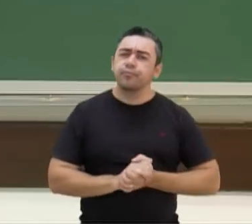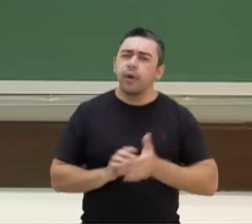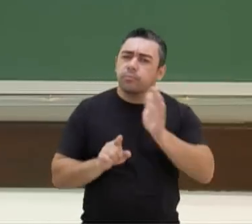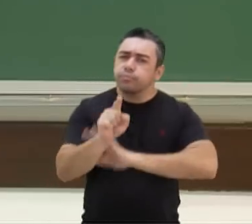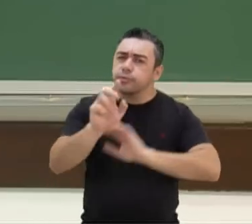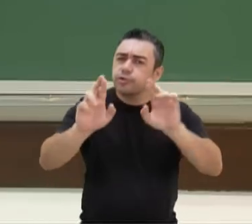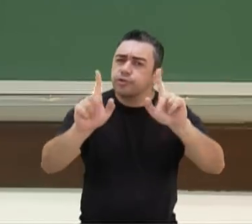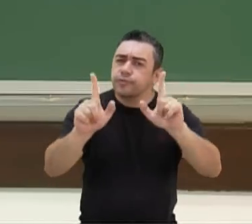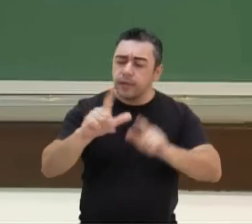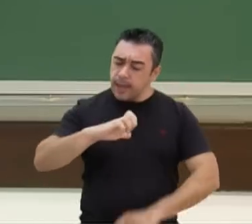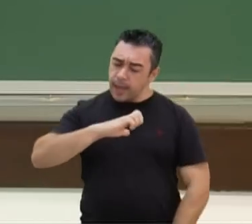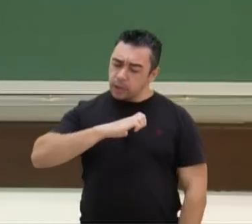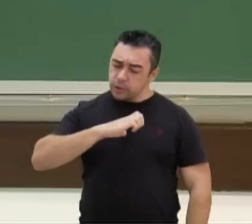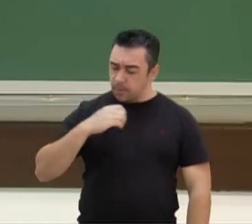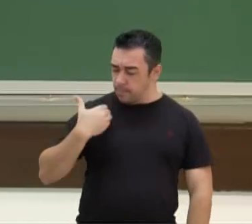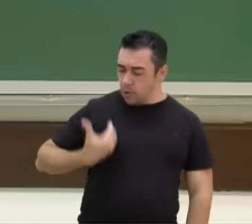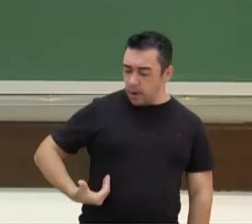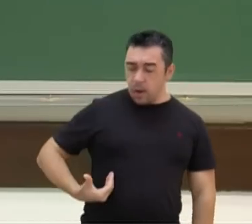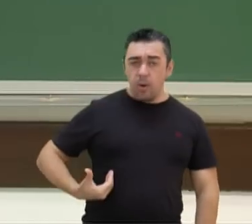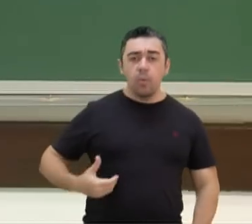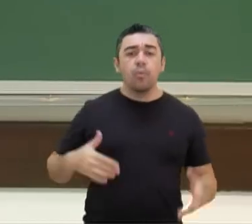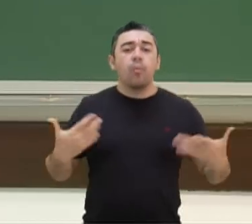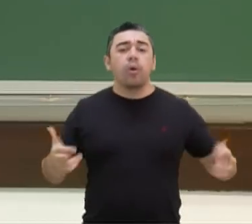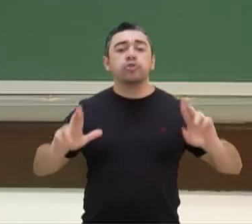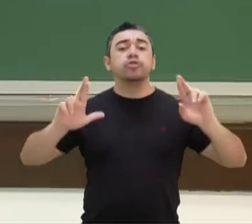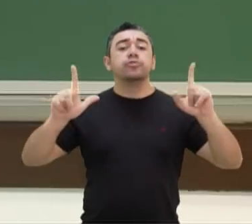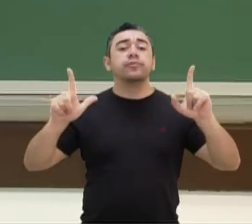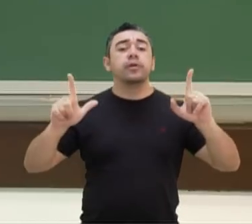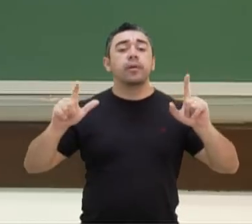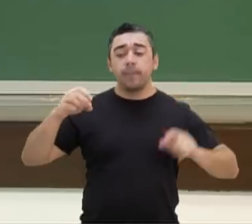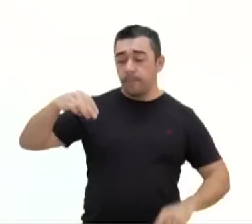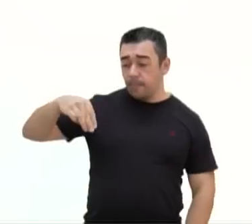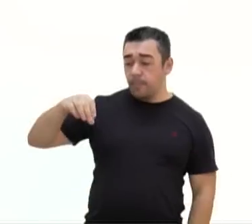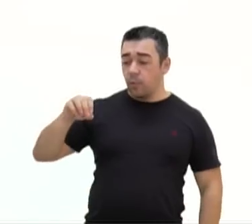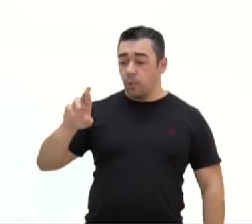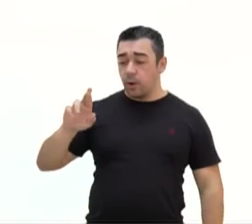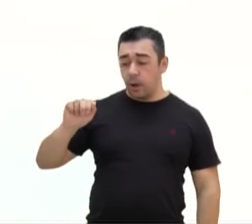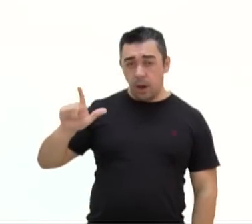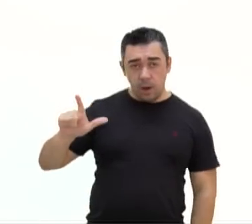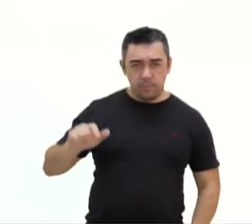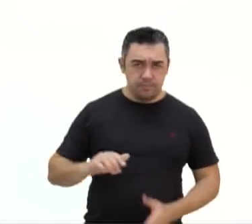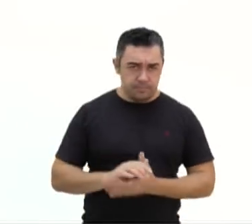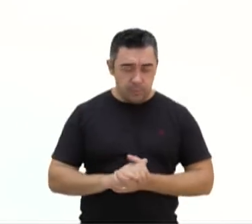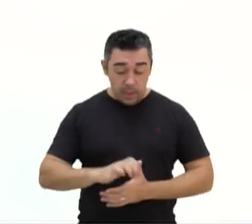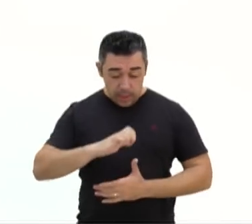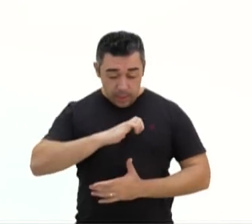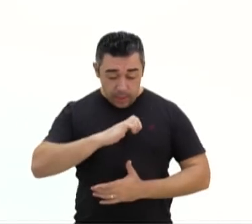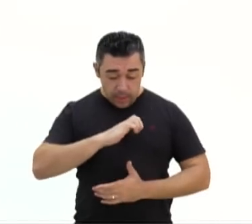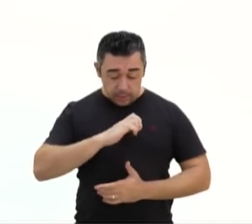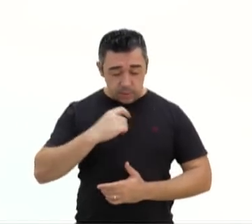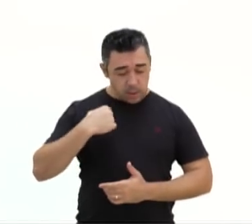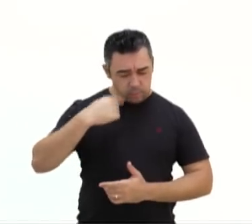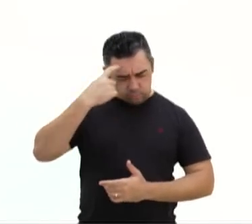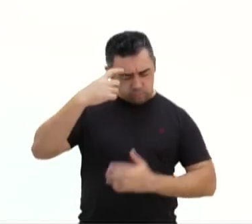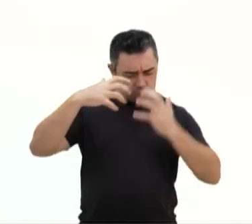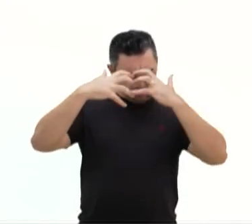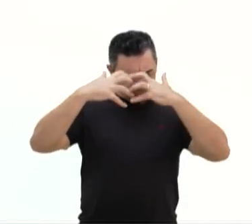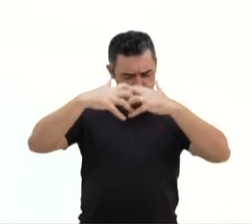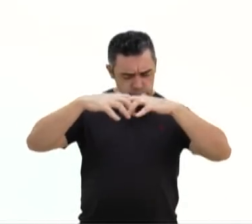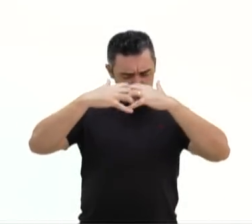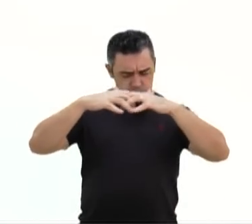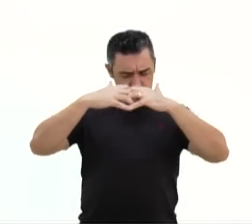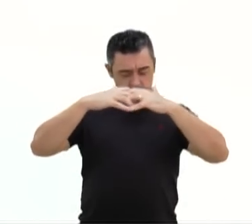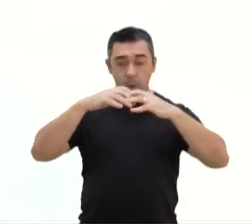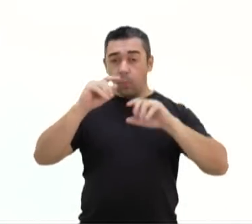entre ética e moral? Pois bem, a ética é uma reflexão consciente sobre a